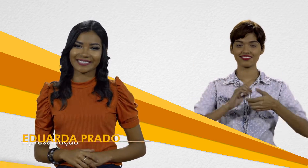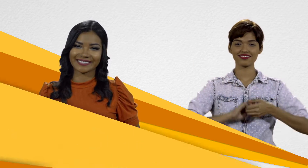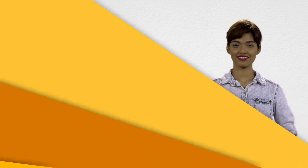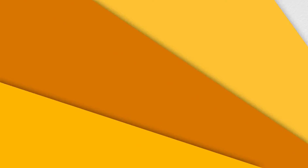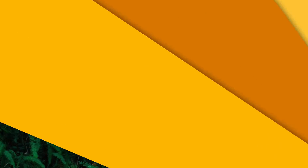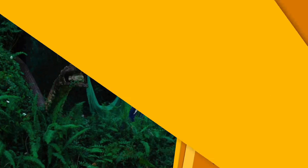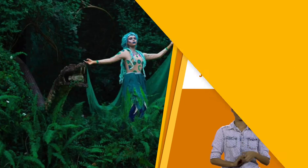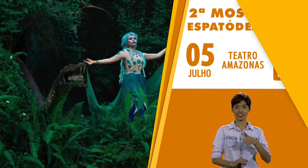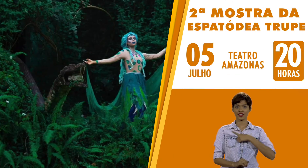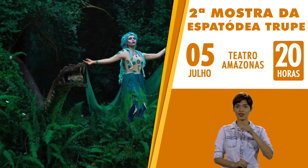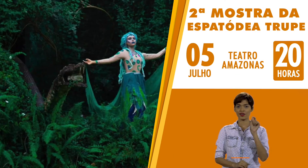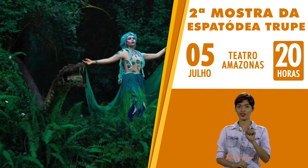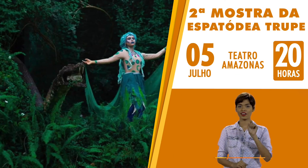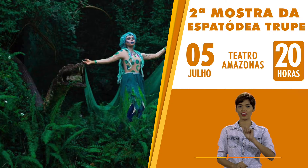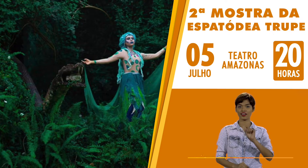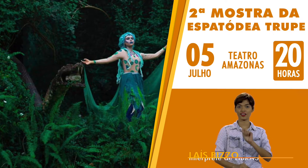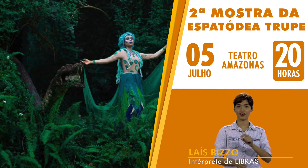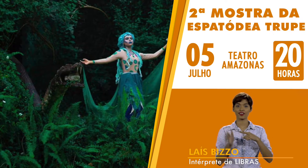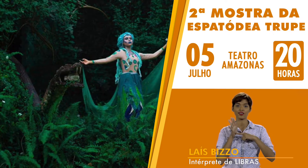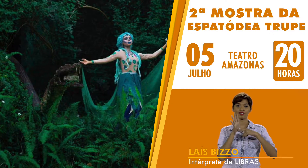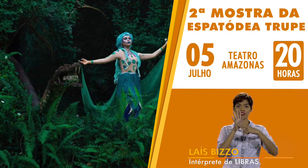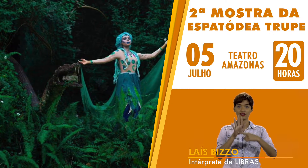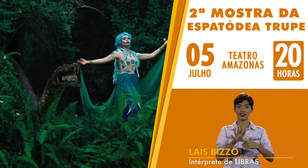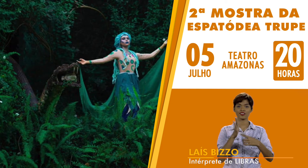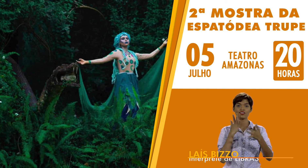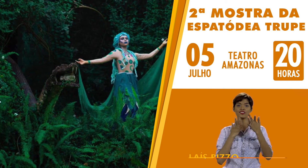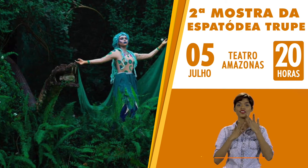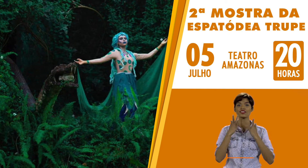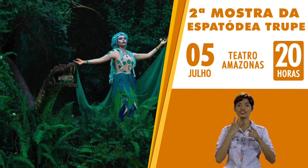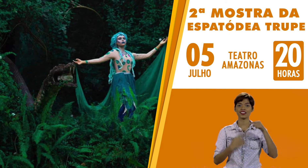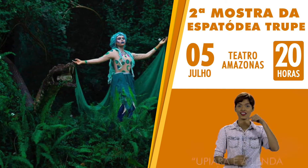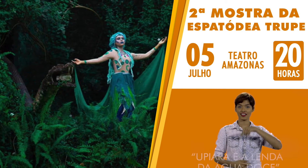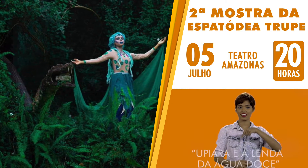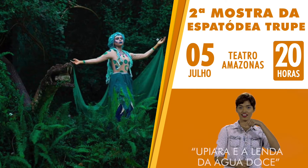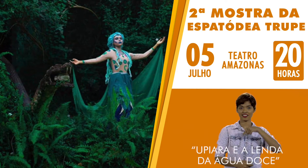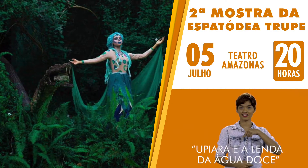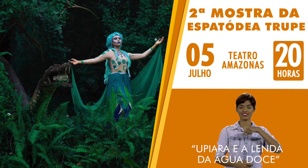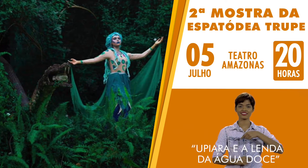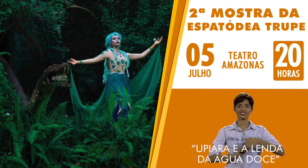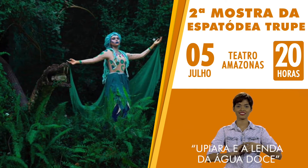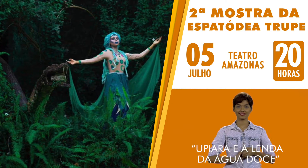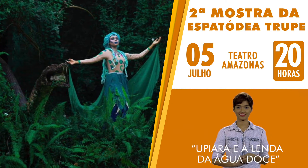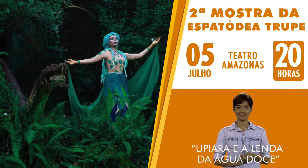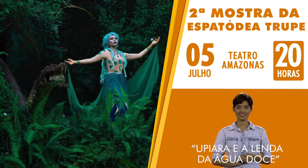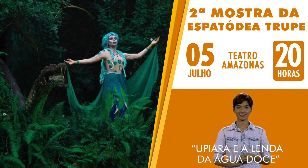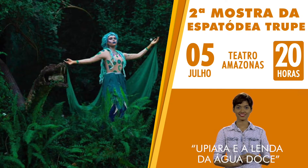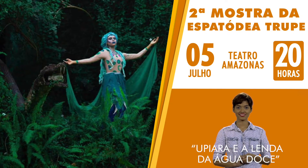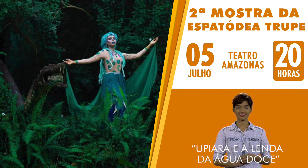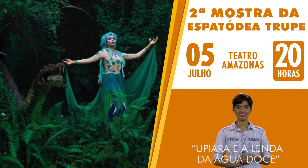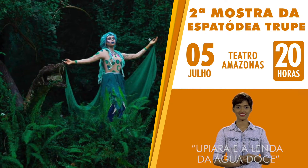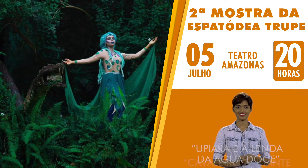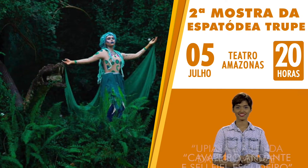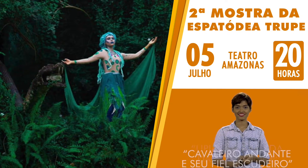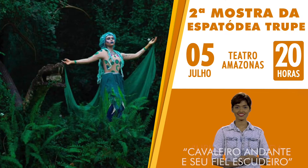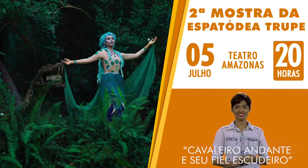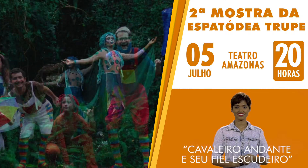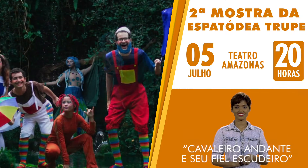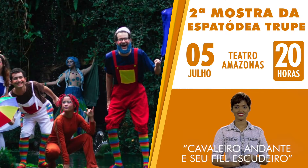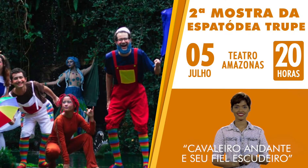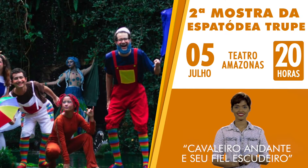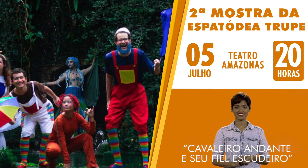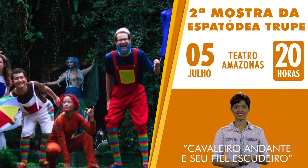amazonas o evento terá apresentações das peças opiário além da água doce e o cavaleiro andante seu fiel escudeiro